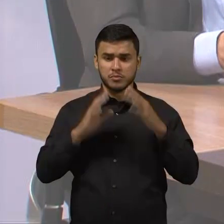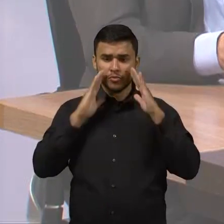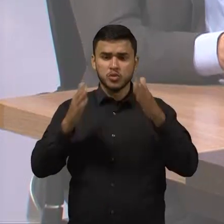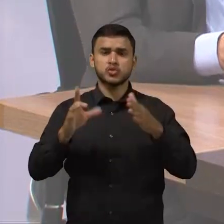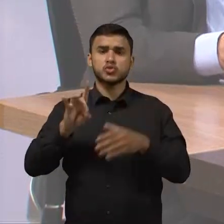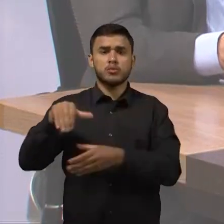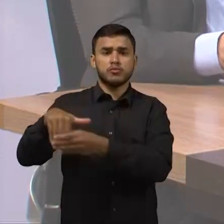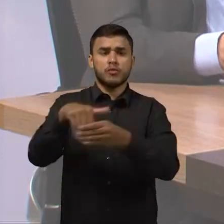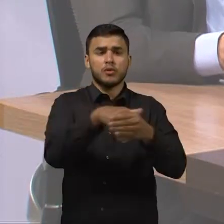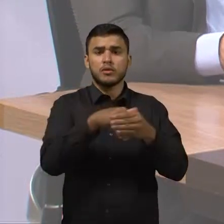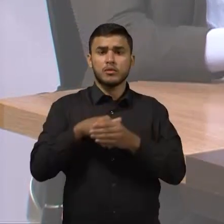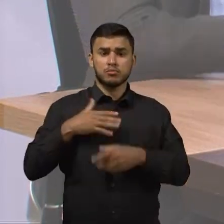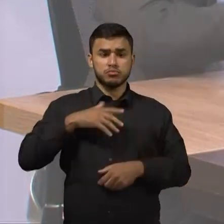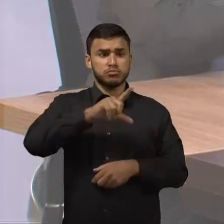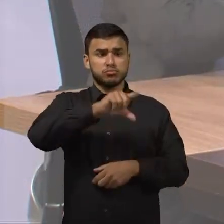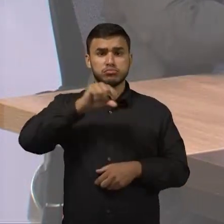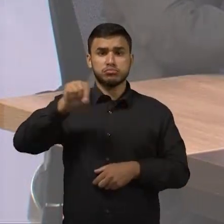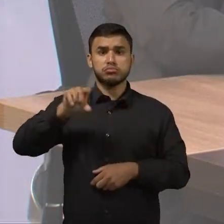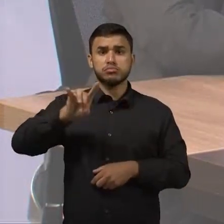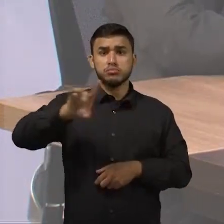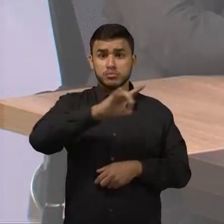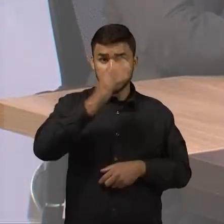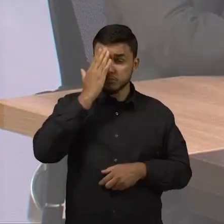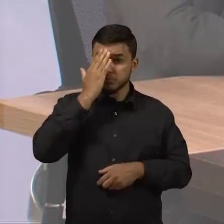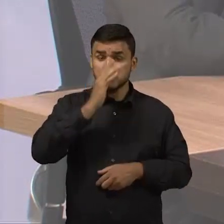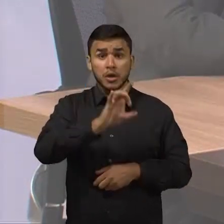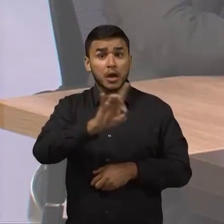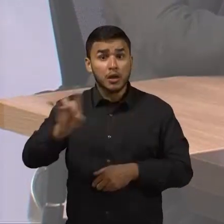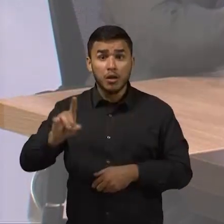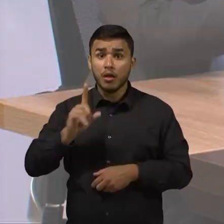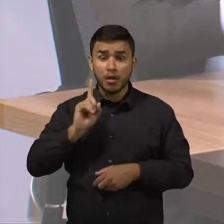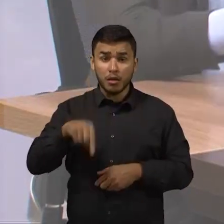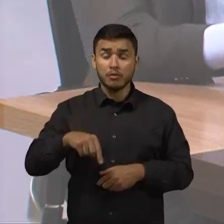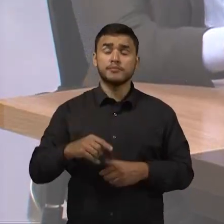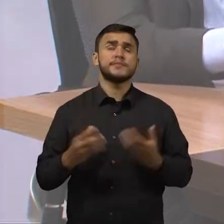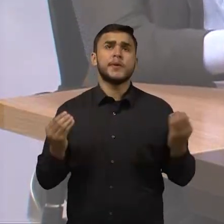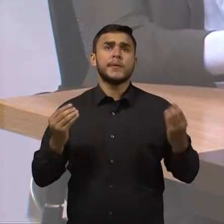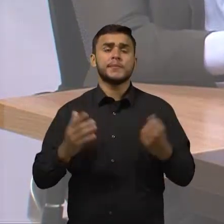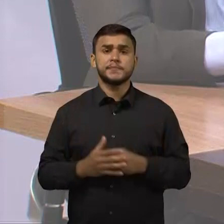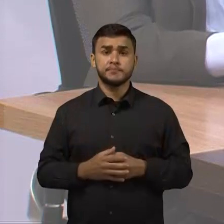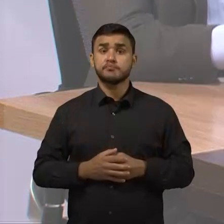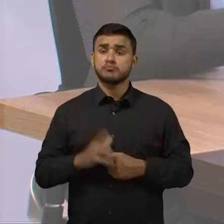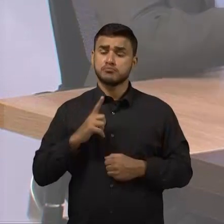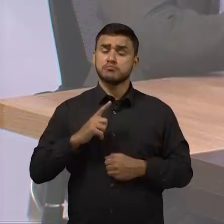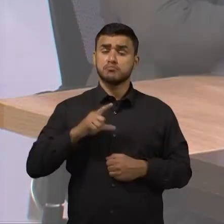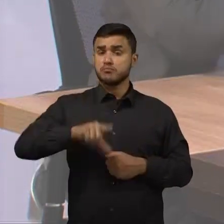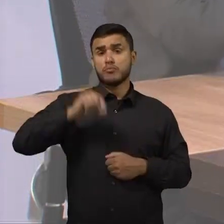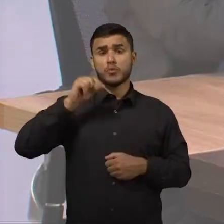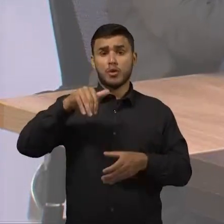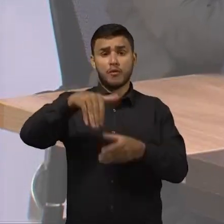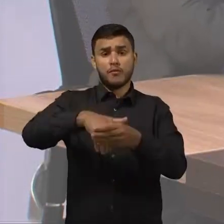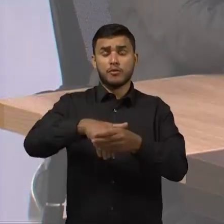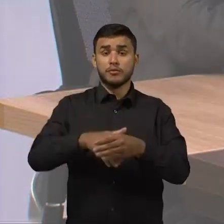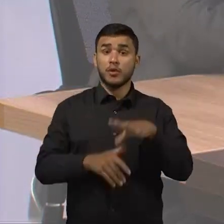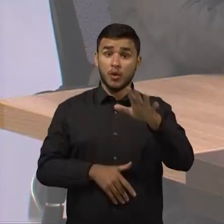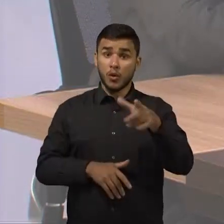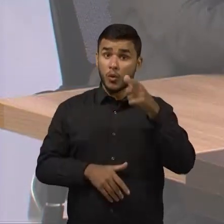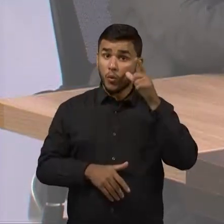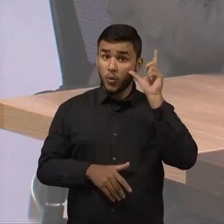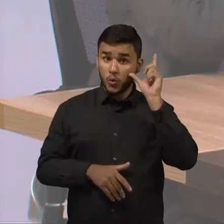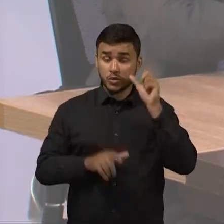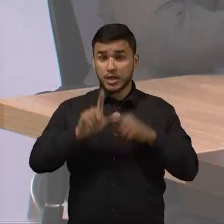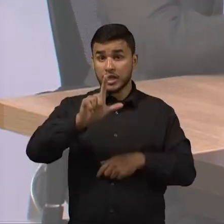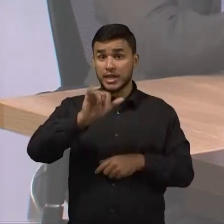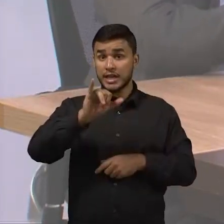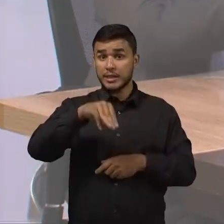recursal. Porque se for um tribunal recursal, ele pode ter um posicionamento. Ontem, ao conceder a liminar,